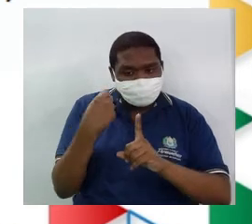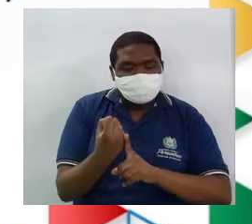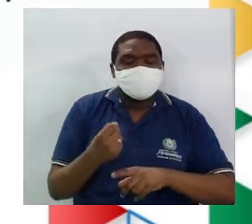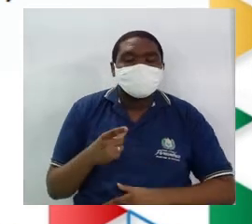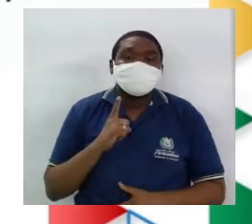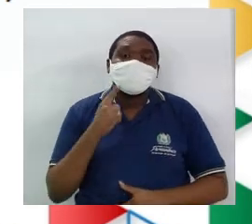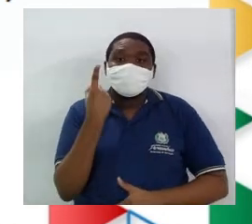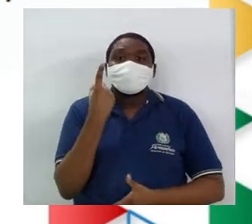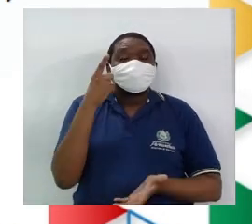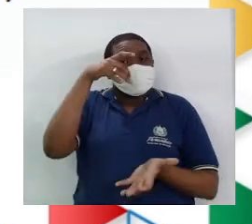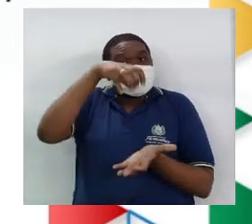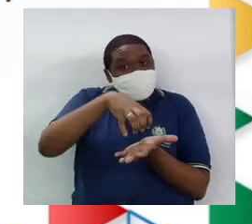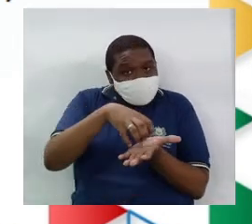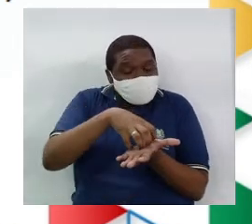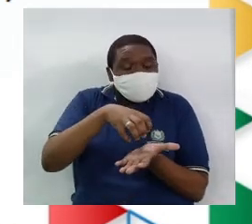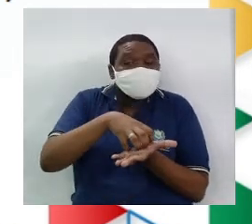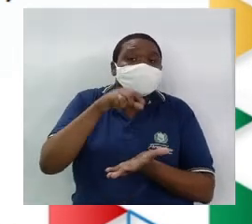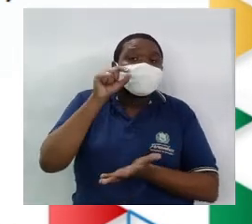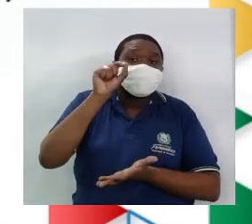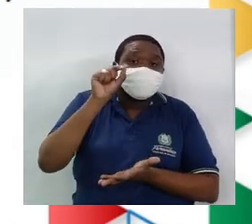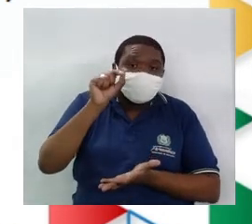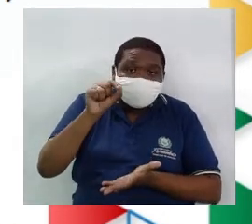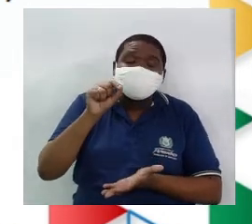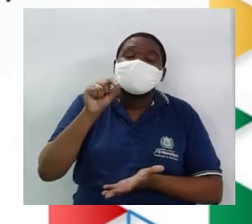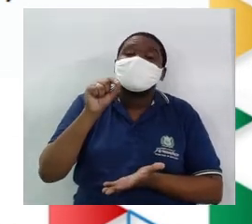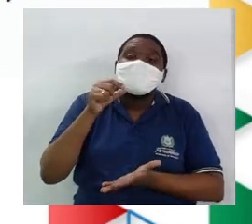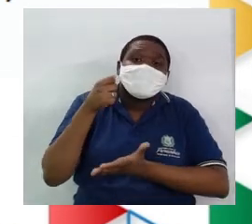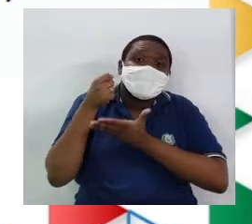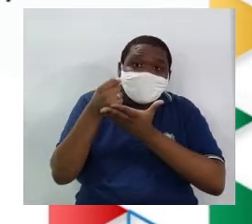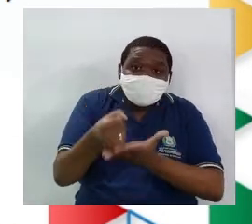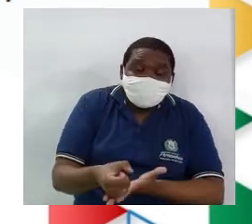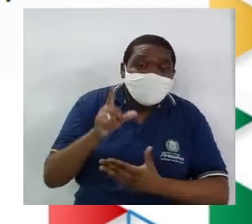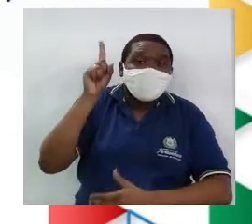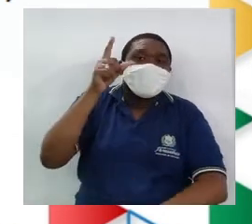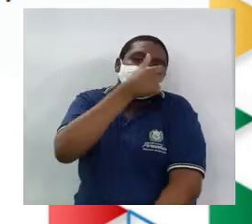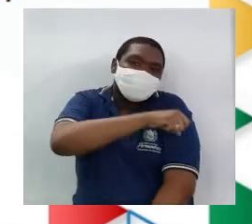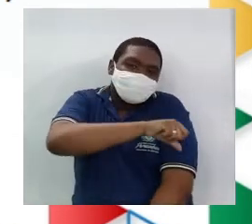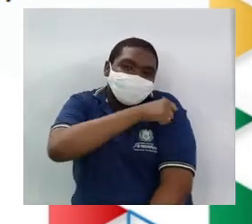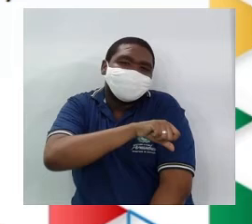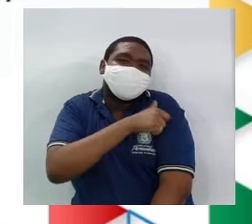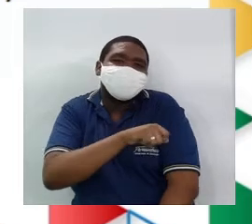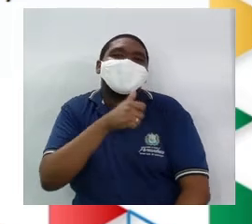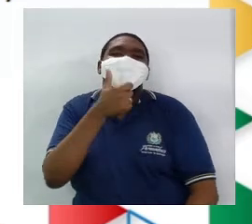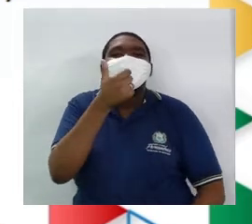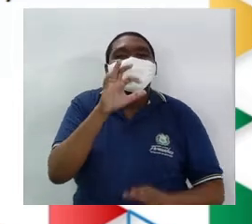centro, certo, que vai assessorar no Rio de Janeiro